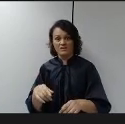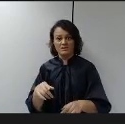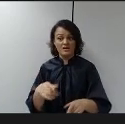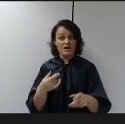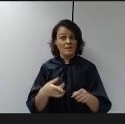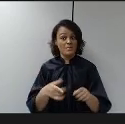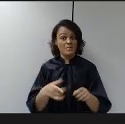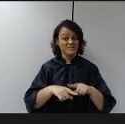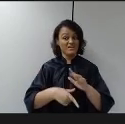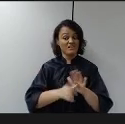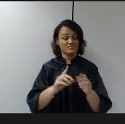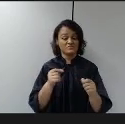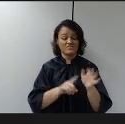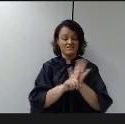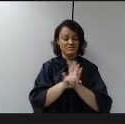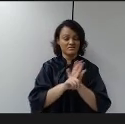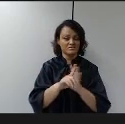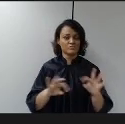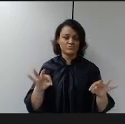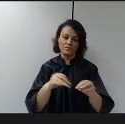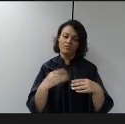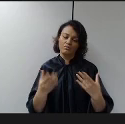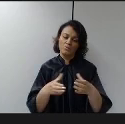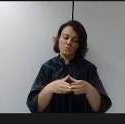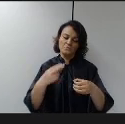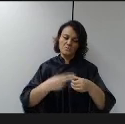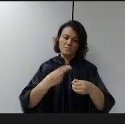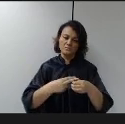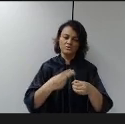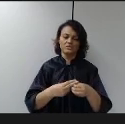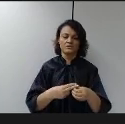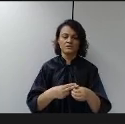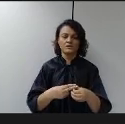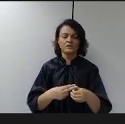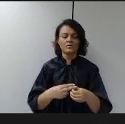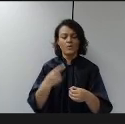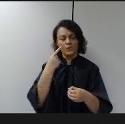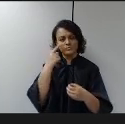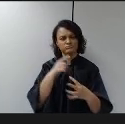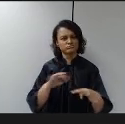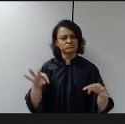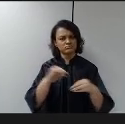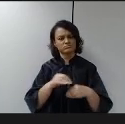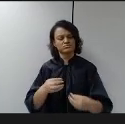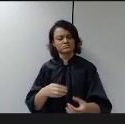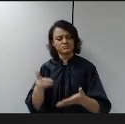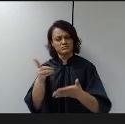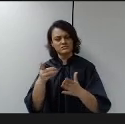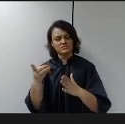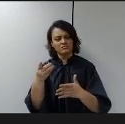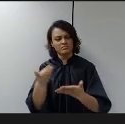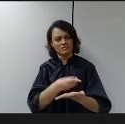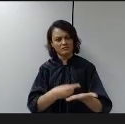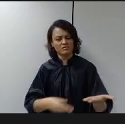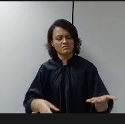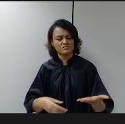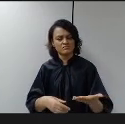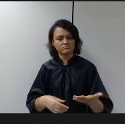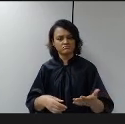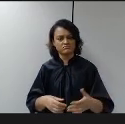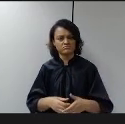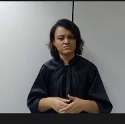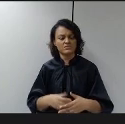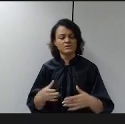A União opôs os embargos de declaração que foram rejeitados pelo TRF1